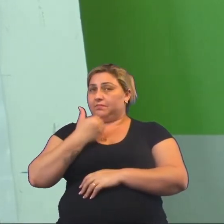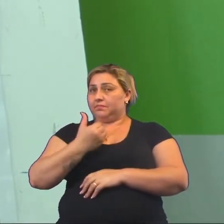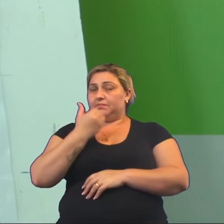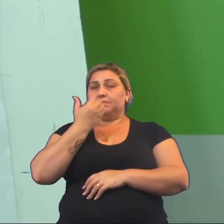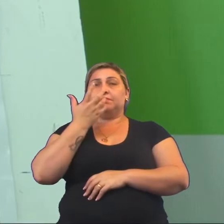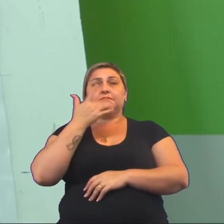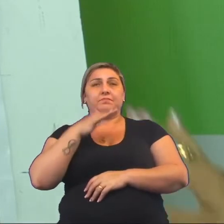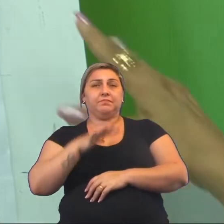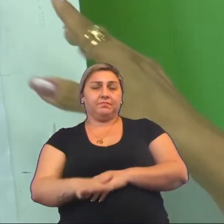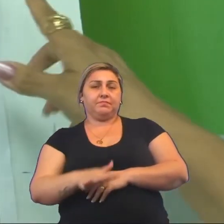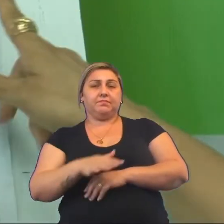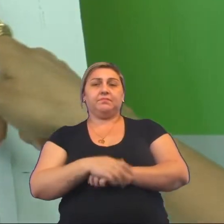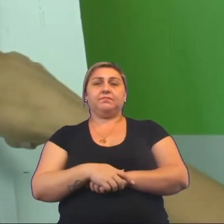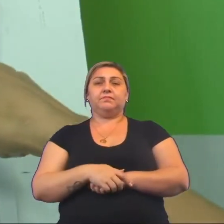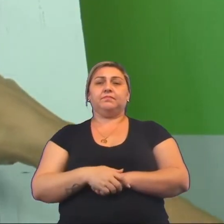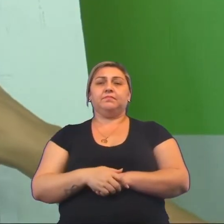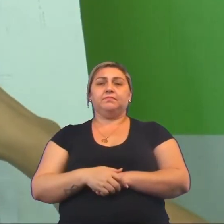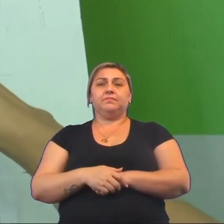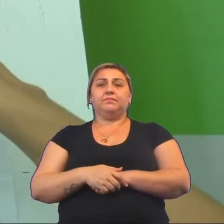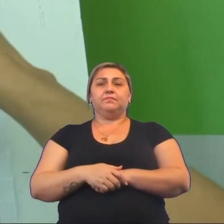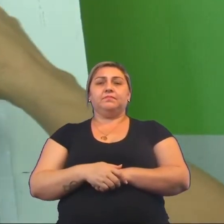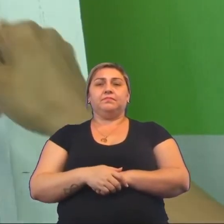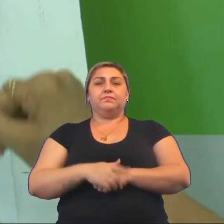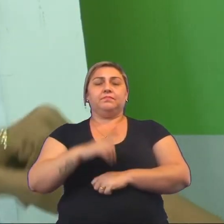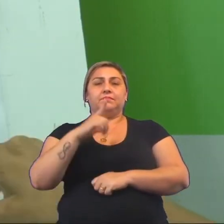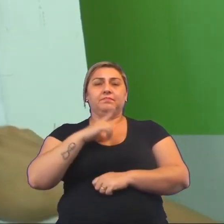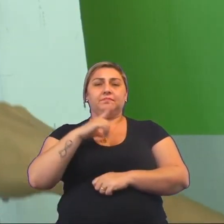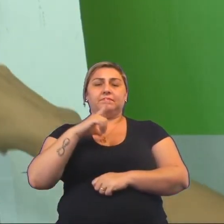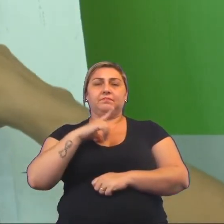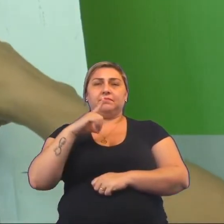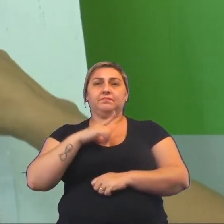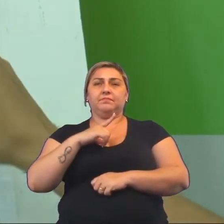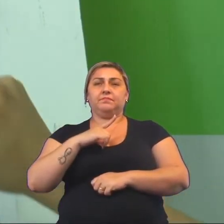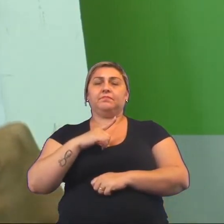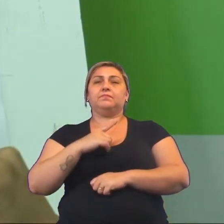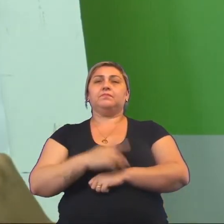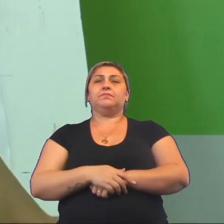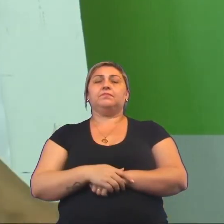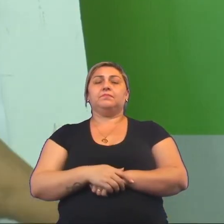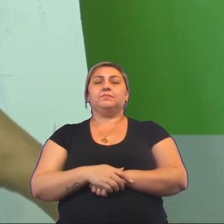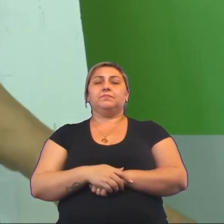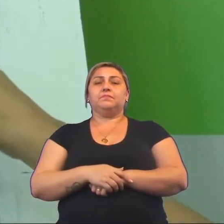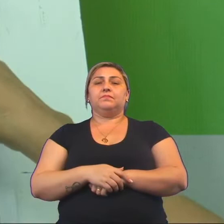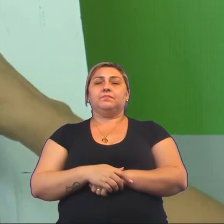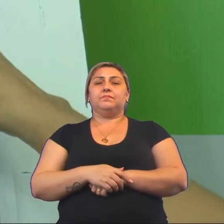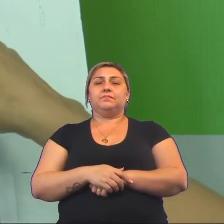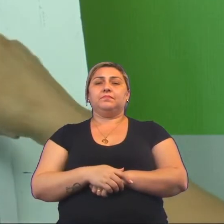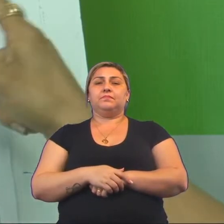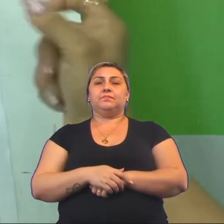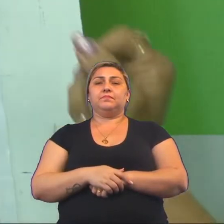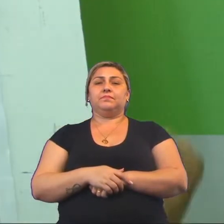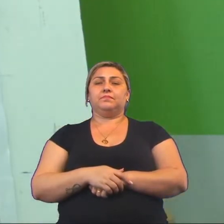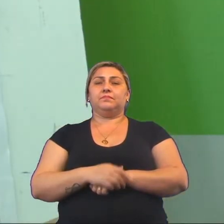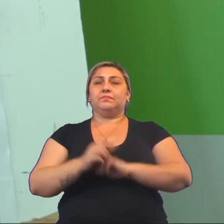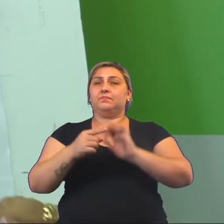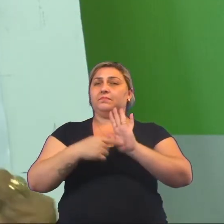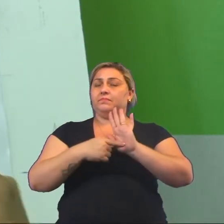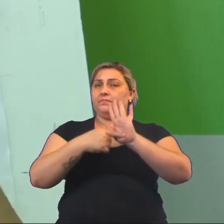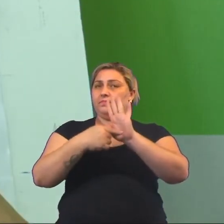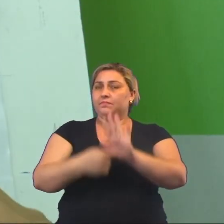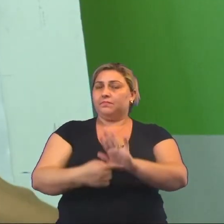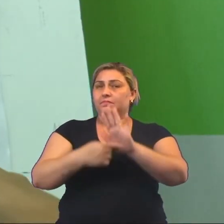bem, crianças. Aqui nós temos uma comemoração, tá? Uma apresentação, eles